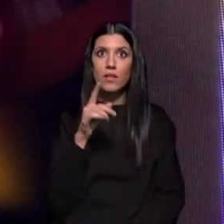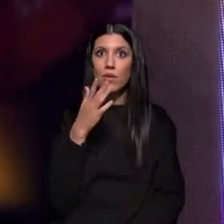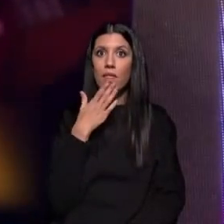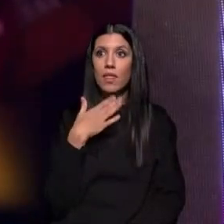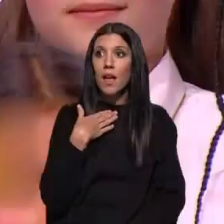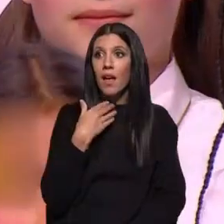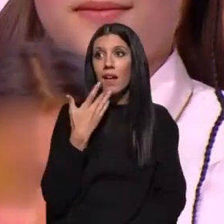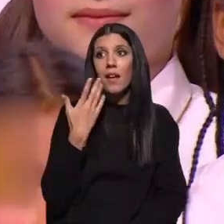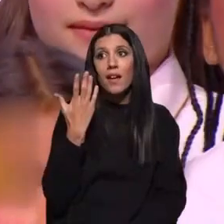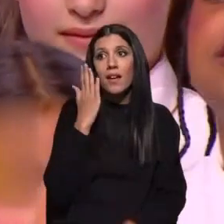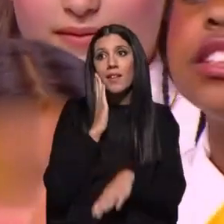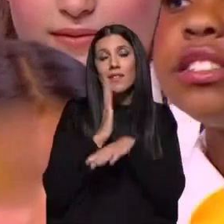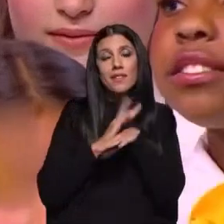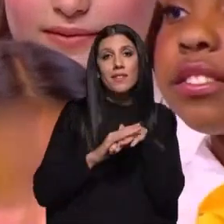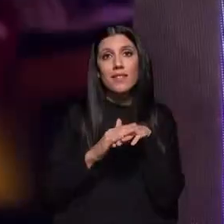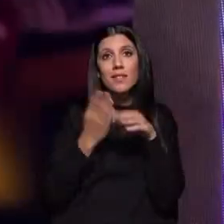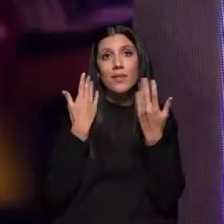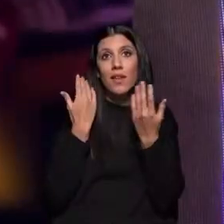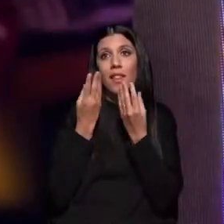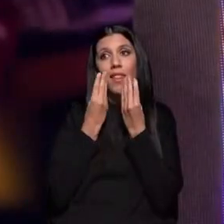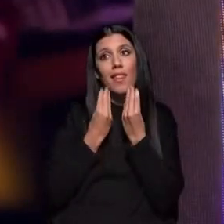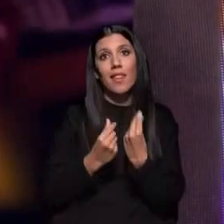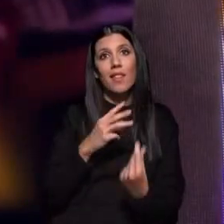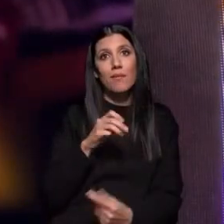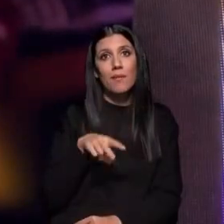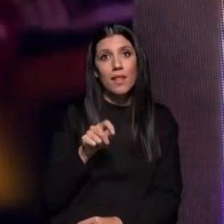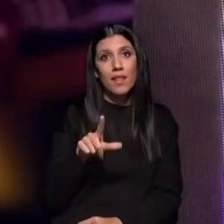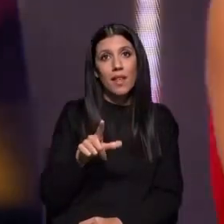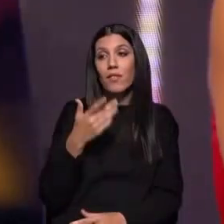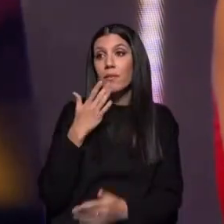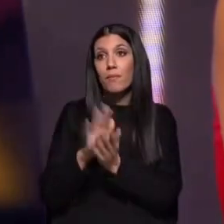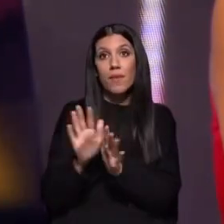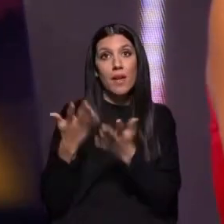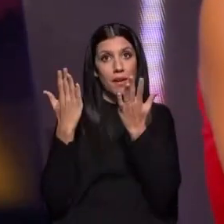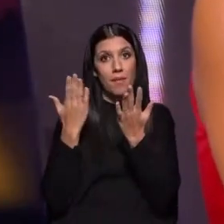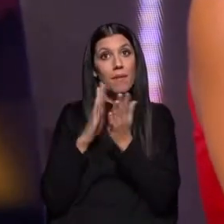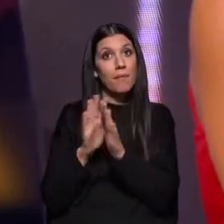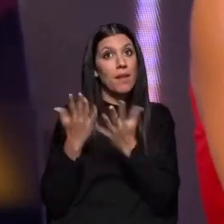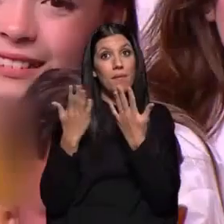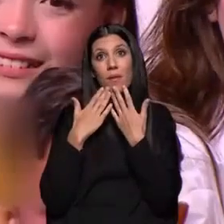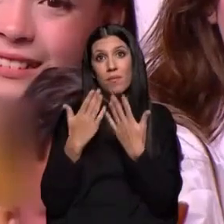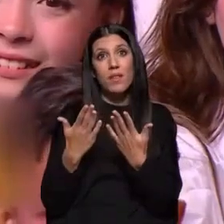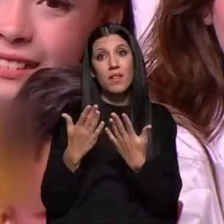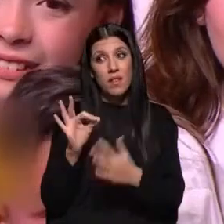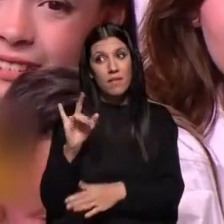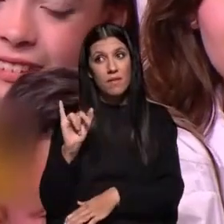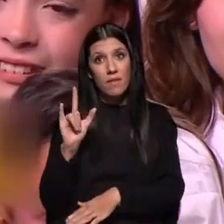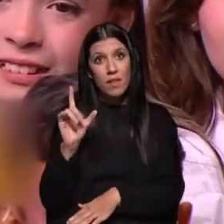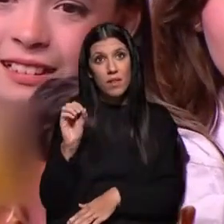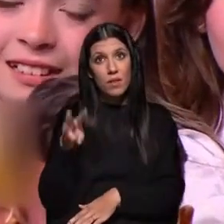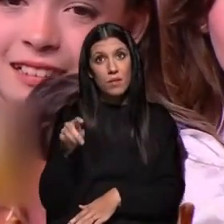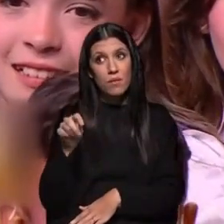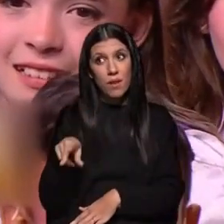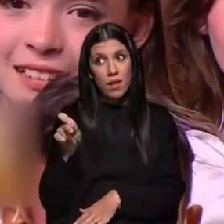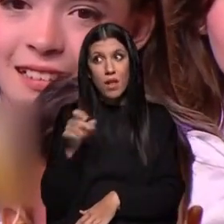Derretem o Manel e derretem toda a gente. Vocês estão de parabéns, muitos parabéns. Obrigada. Filomena,